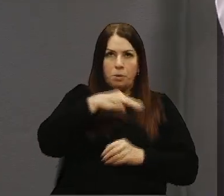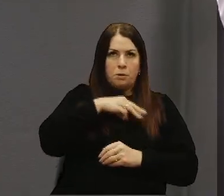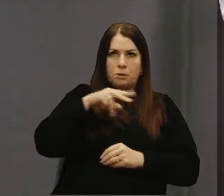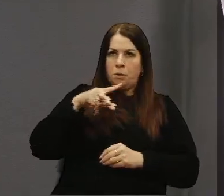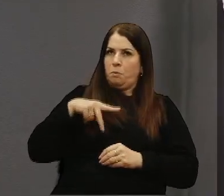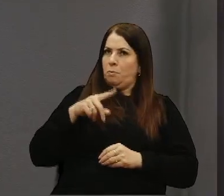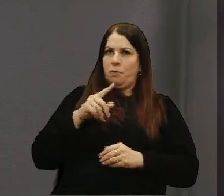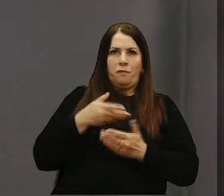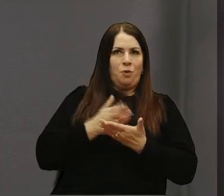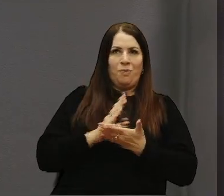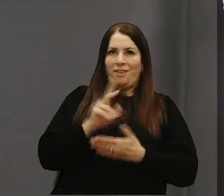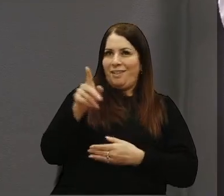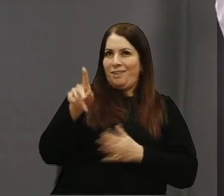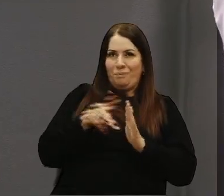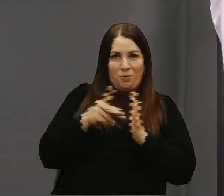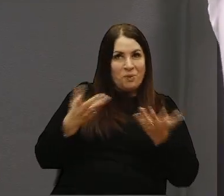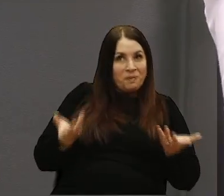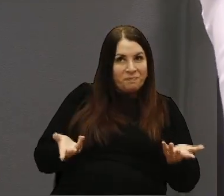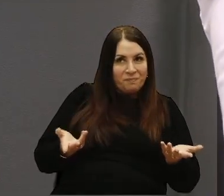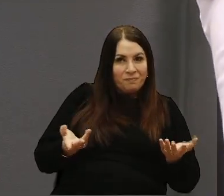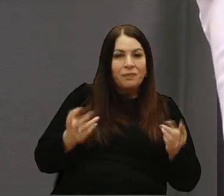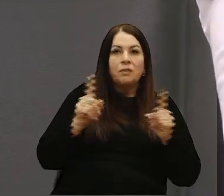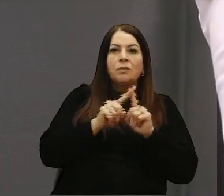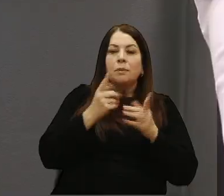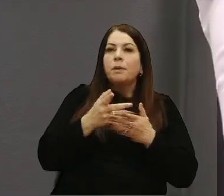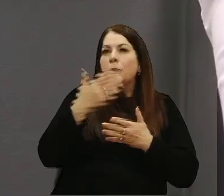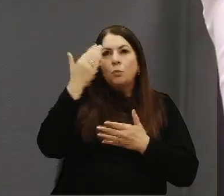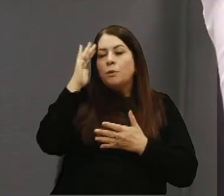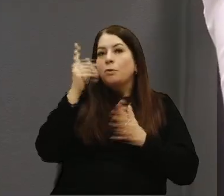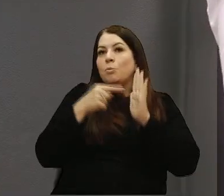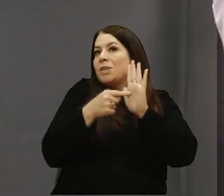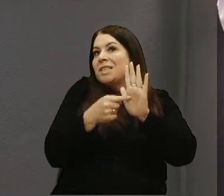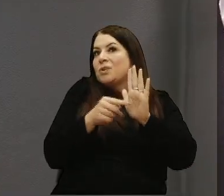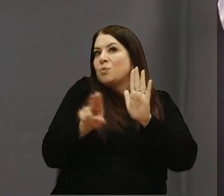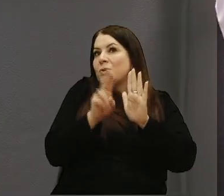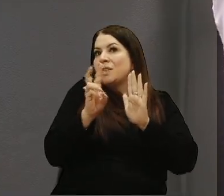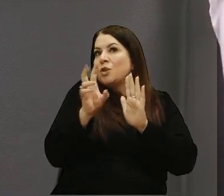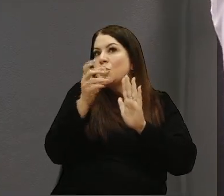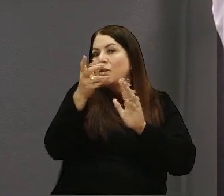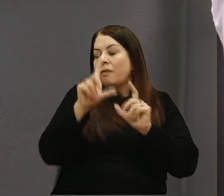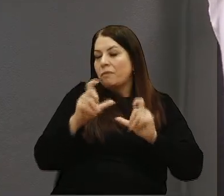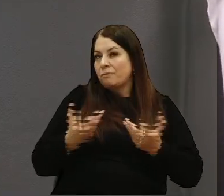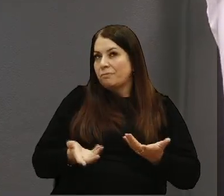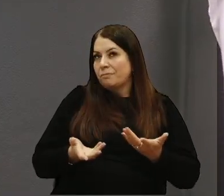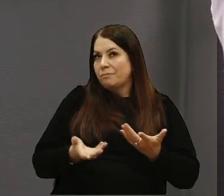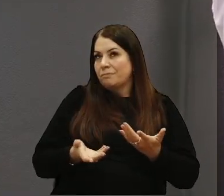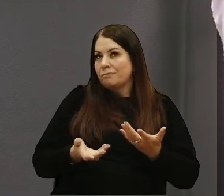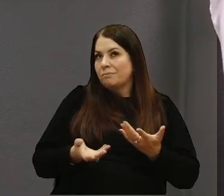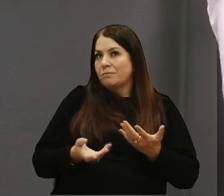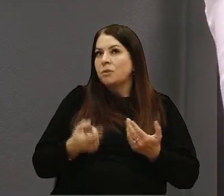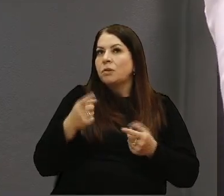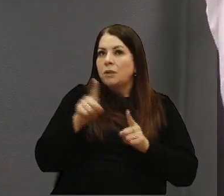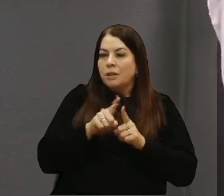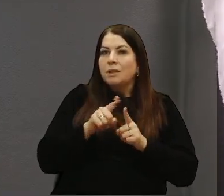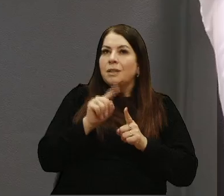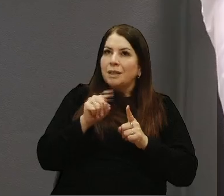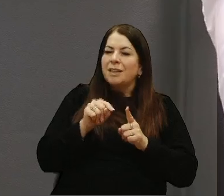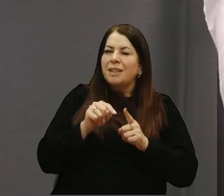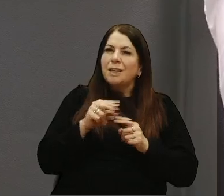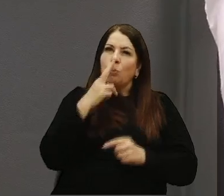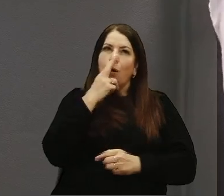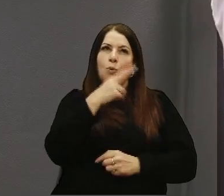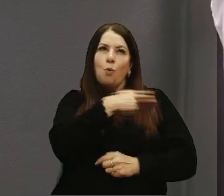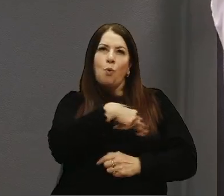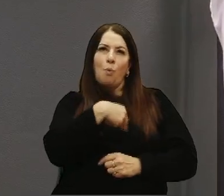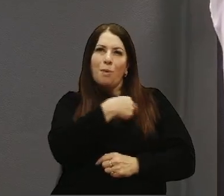vai incomodar o Pioneiro, entendeu? Até porque não estão mostrando ele utilizando droga naquela foto. Mas se a gente acaba... eles romantizam,